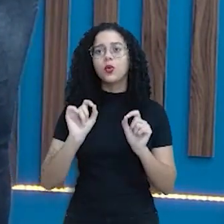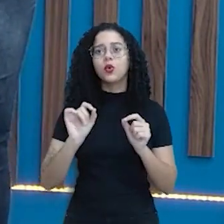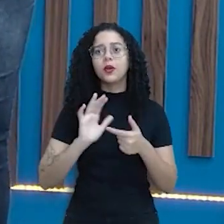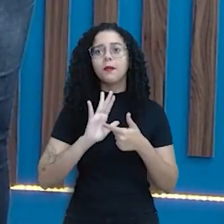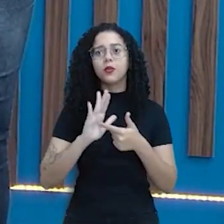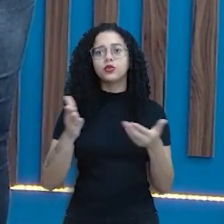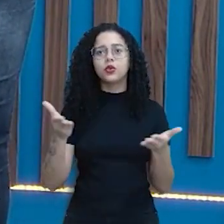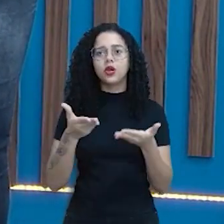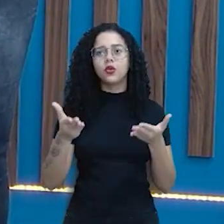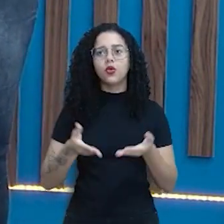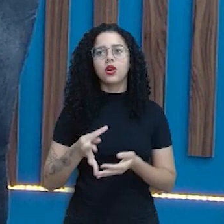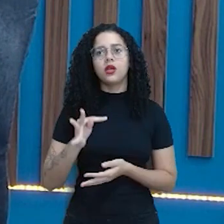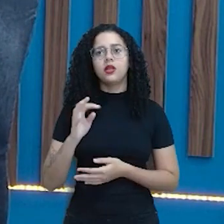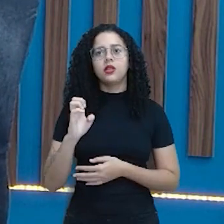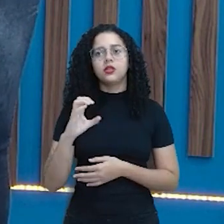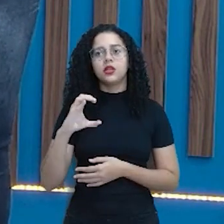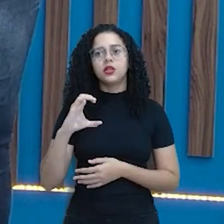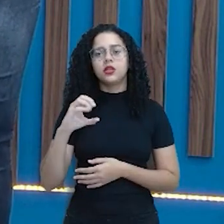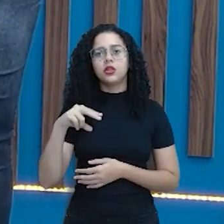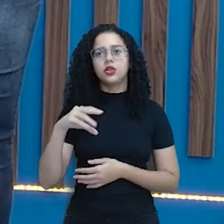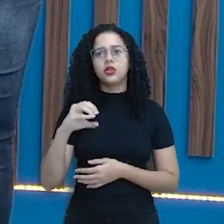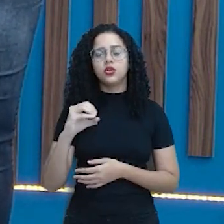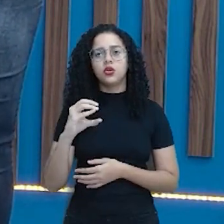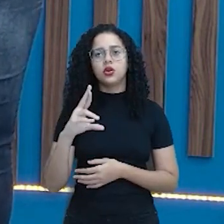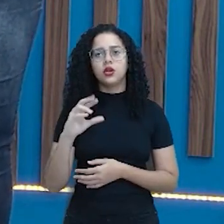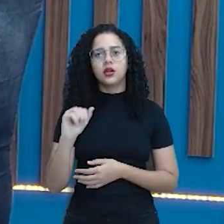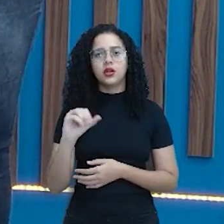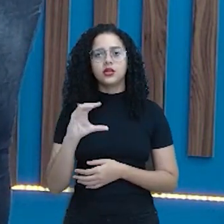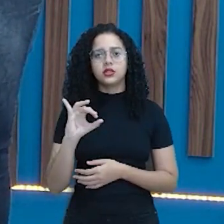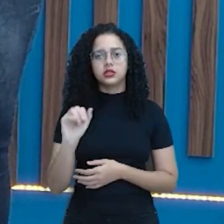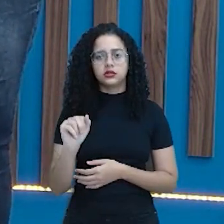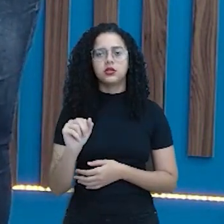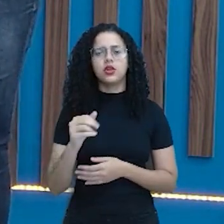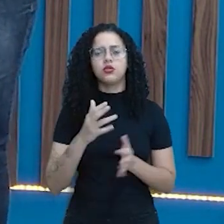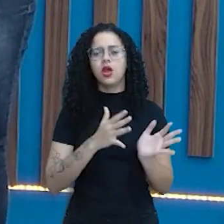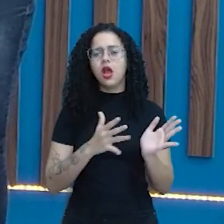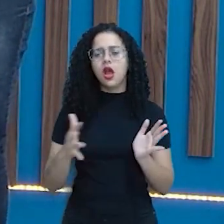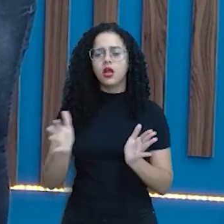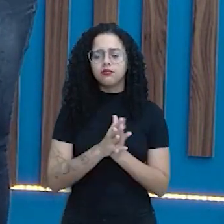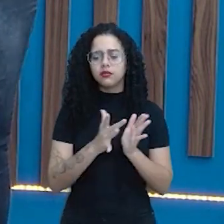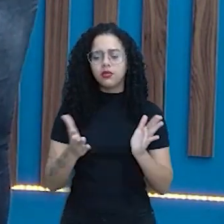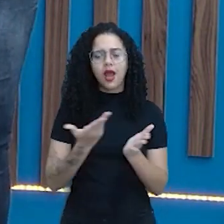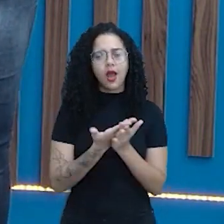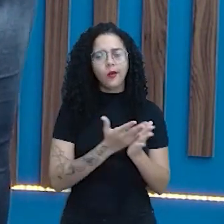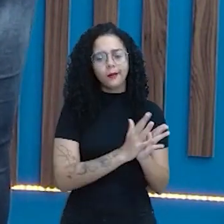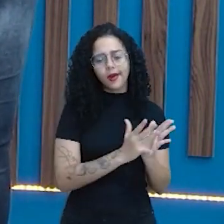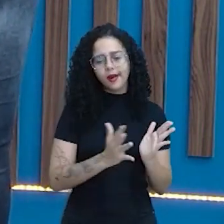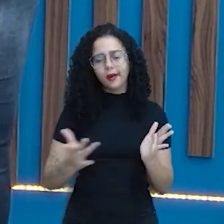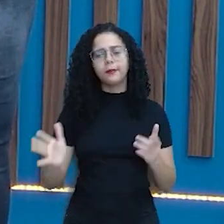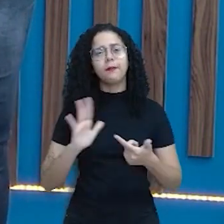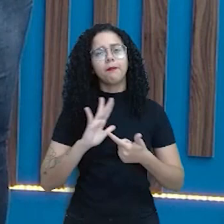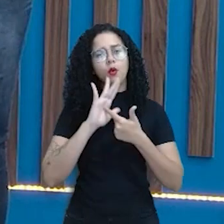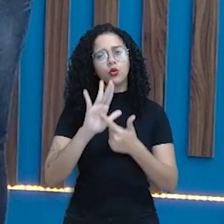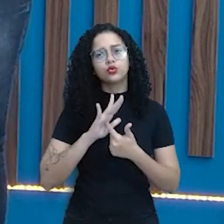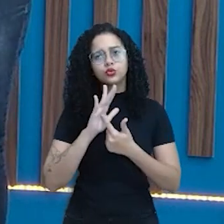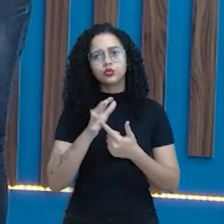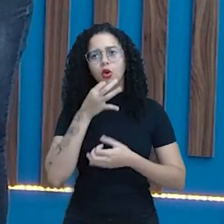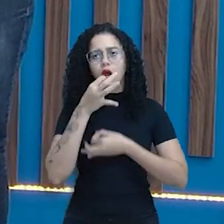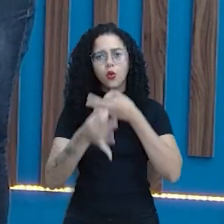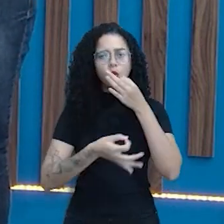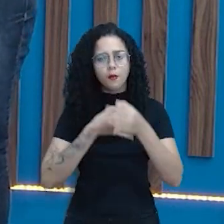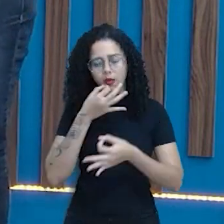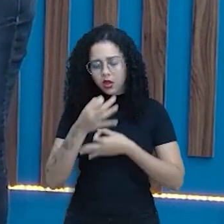aqui da tecnocracia, né? Ou seja, você percebe que durante a aula a gente fez muito isso, né? A gente trouxe esses